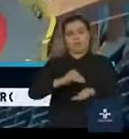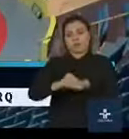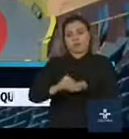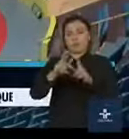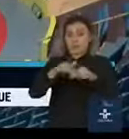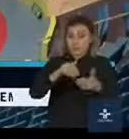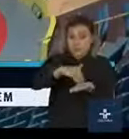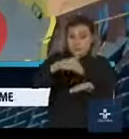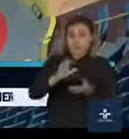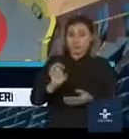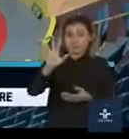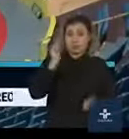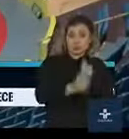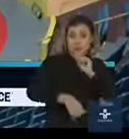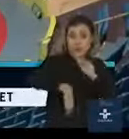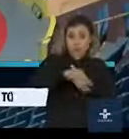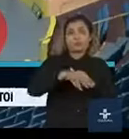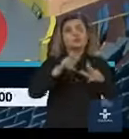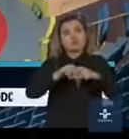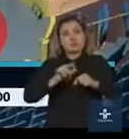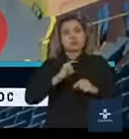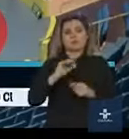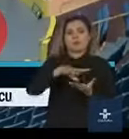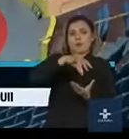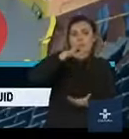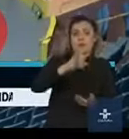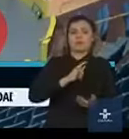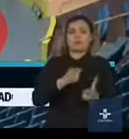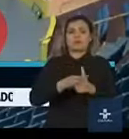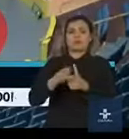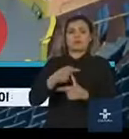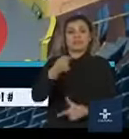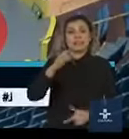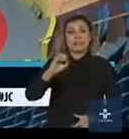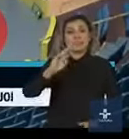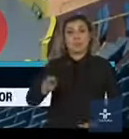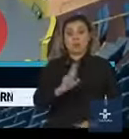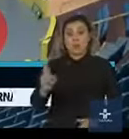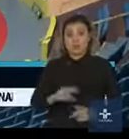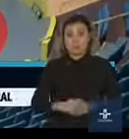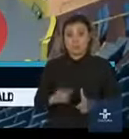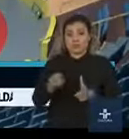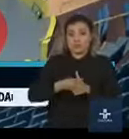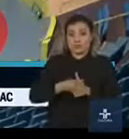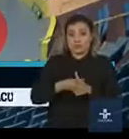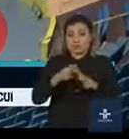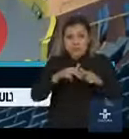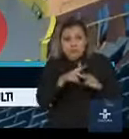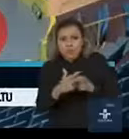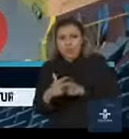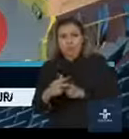de Esportes, nos últimos 10 anos, o Ibirapuera acumula um déficit de 70 milhões de reais. Só a manutenção do complexo